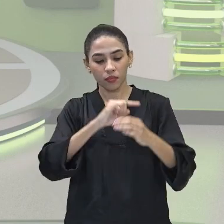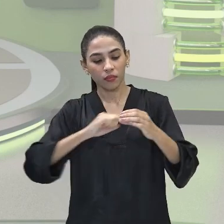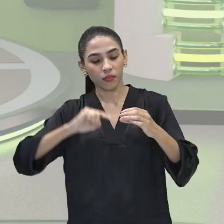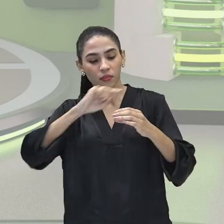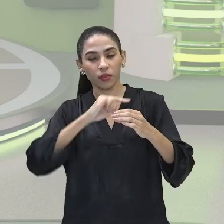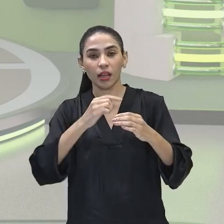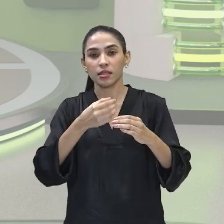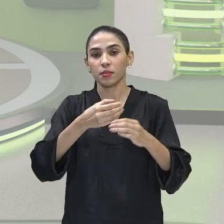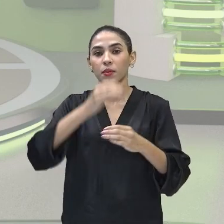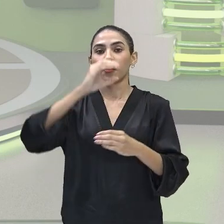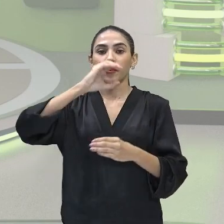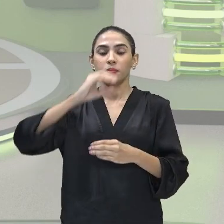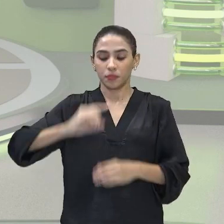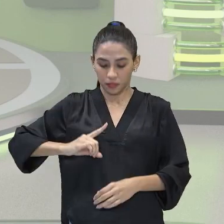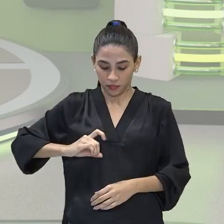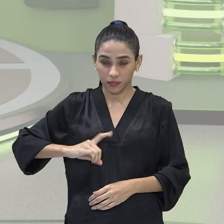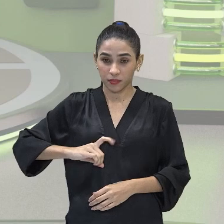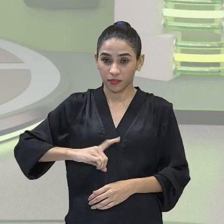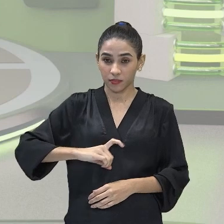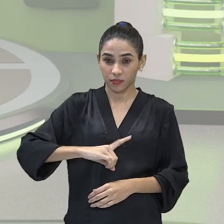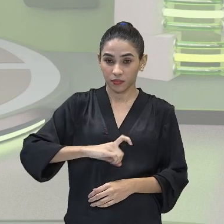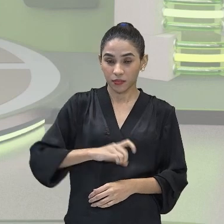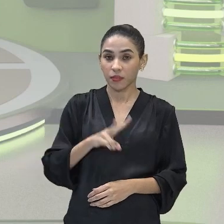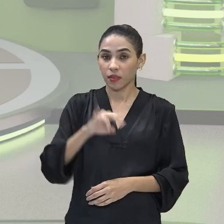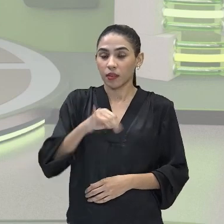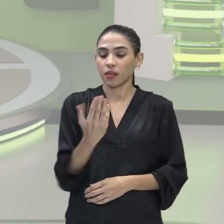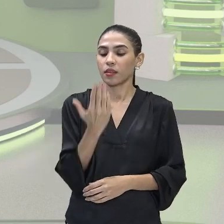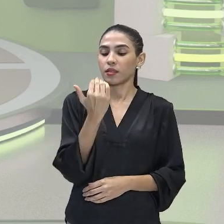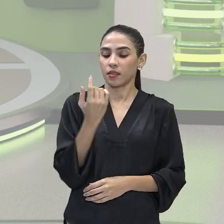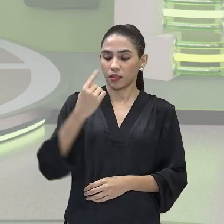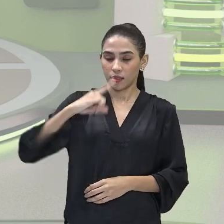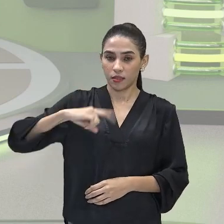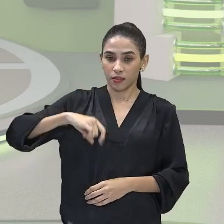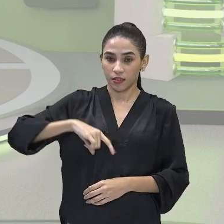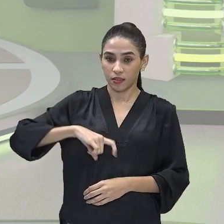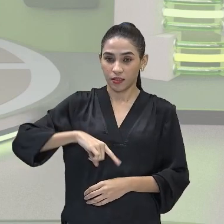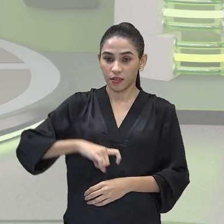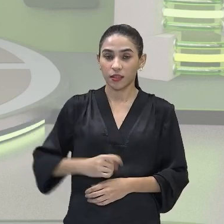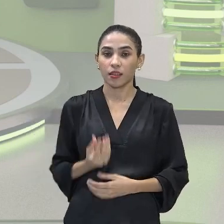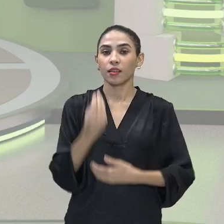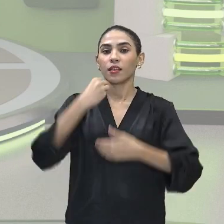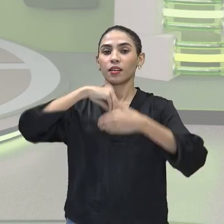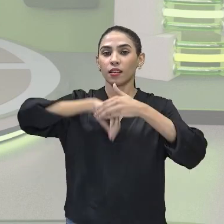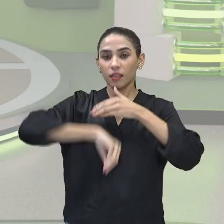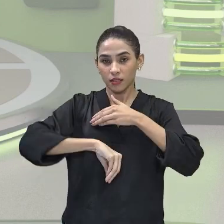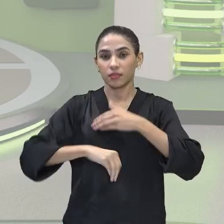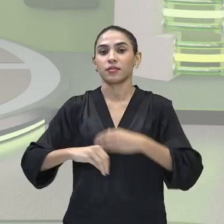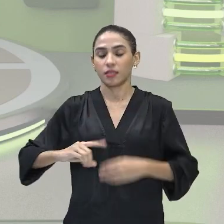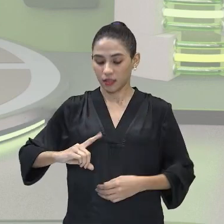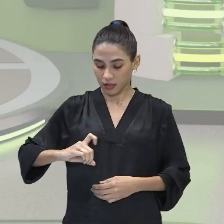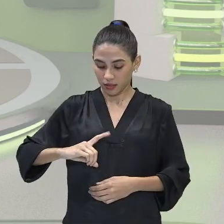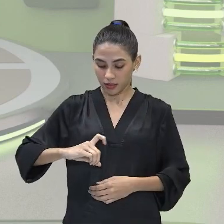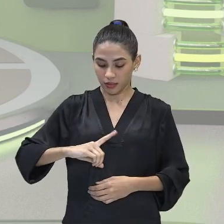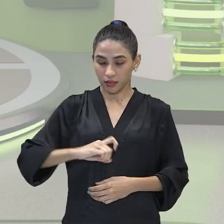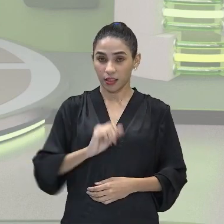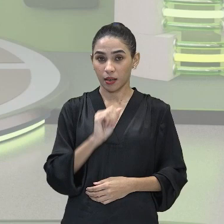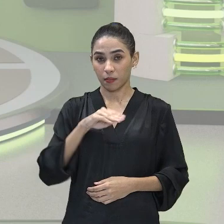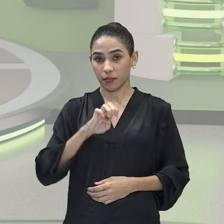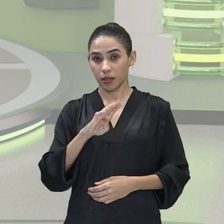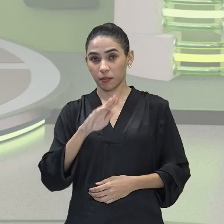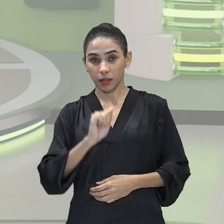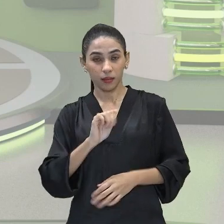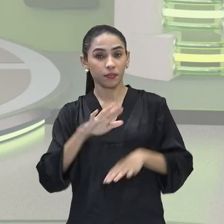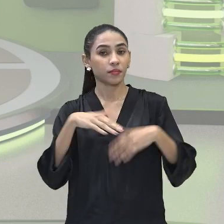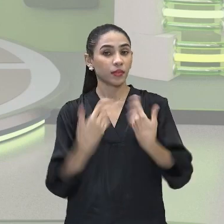passe para o alimento e a pessoa vai ingerir e vai levar para dentro do seu intestino essa ameba, esse protozoário. E